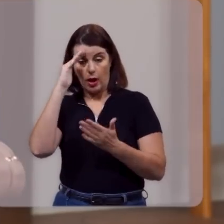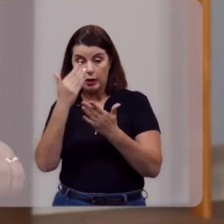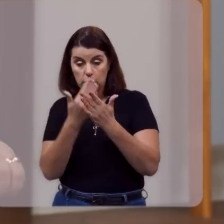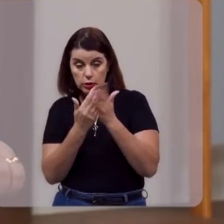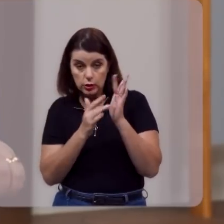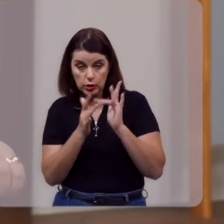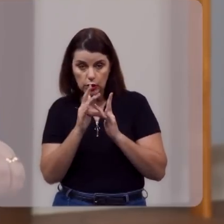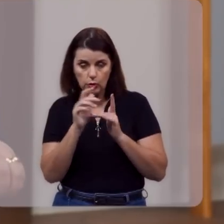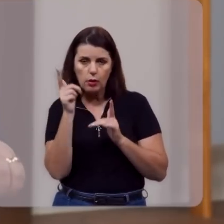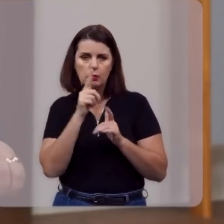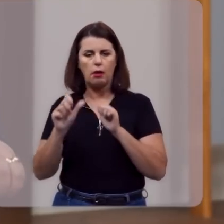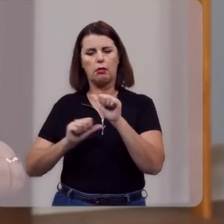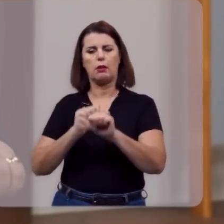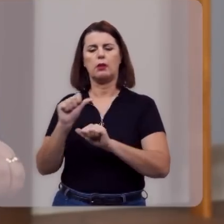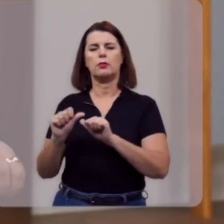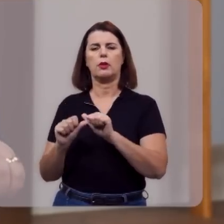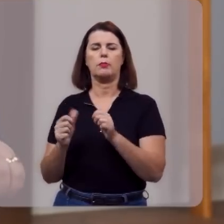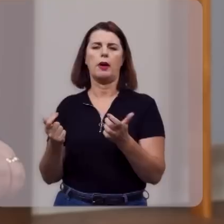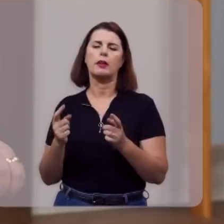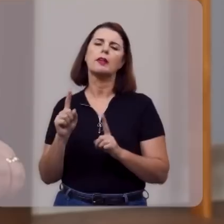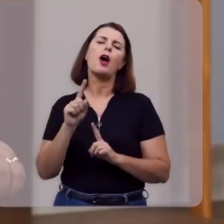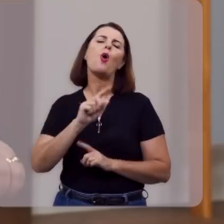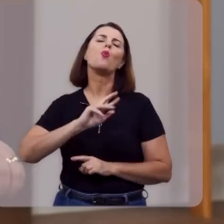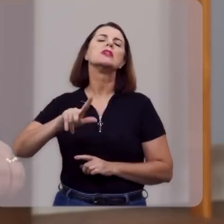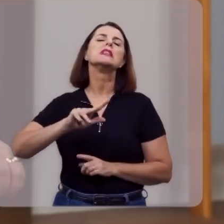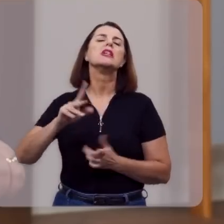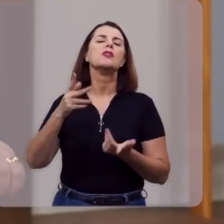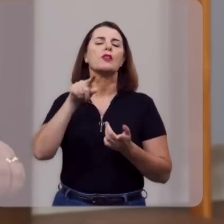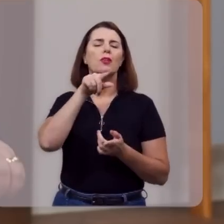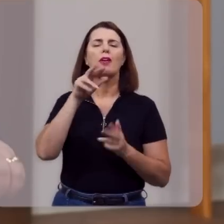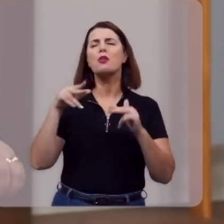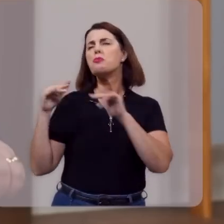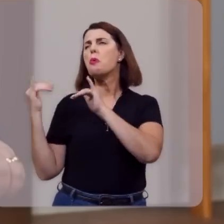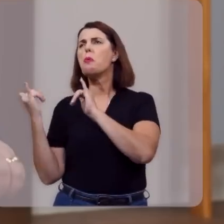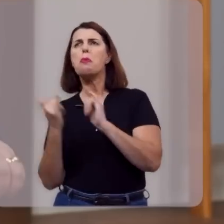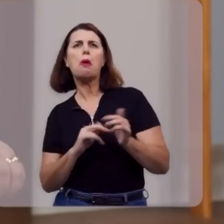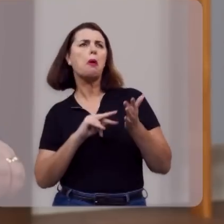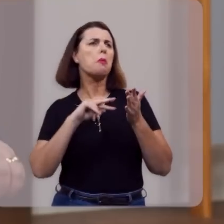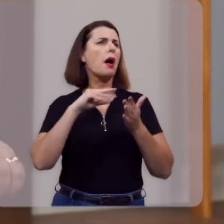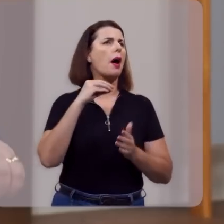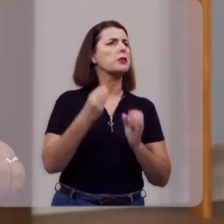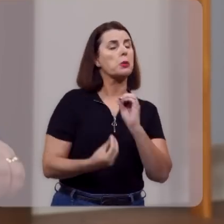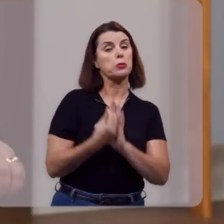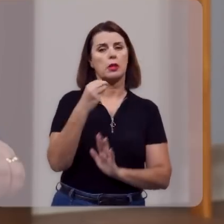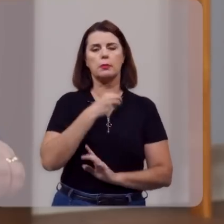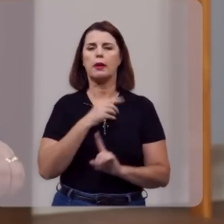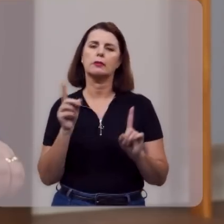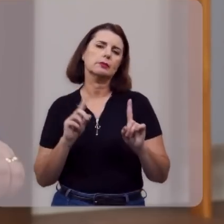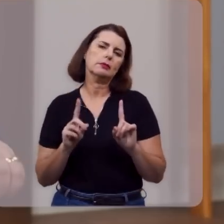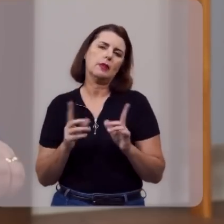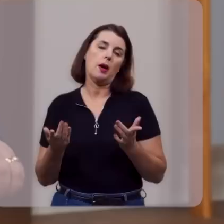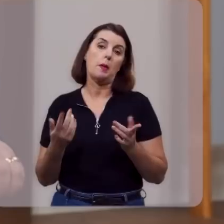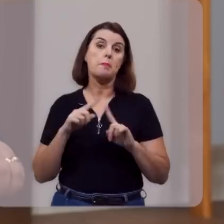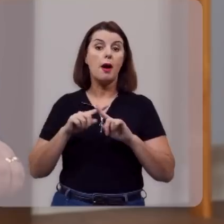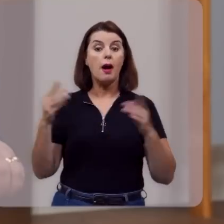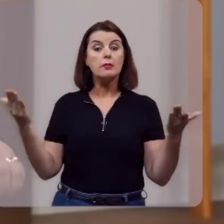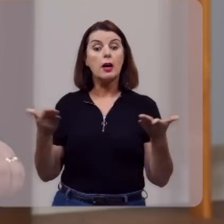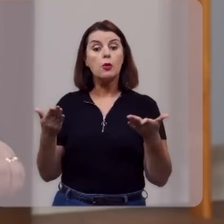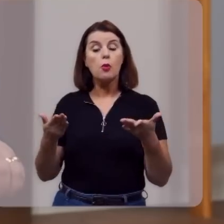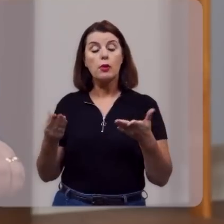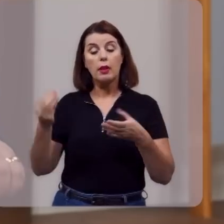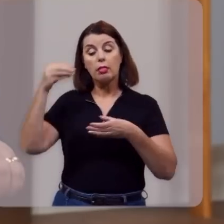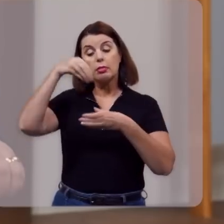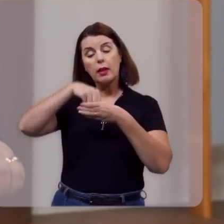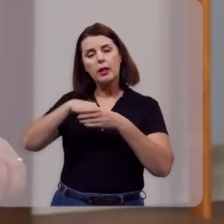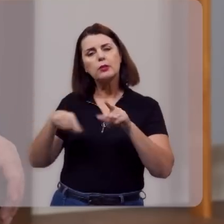Isso não significa que você nunca mais vai pecar neste mundo. Você tem a velha natureza dentro de si ainda, mas agora tem a